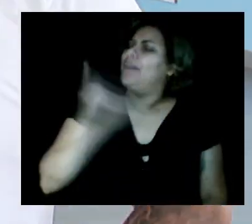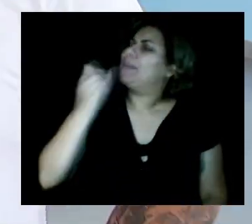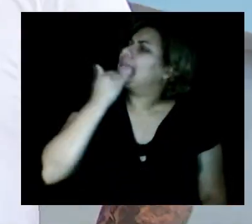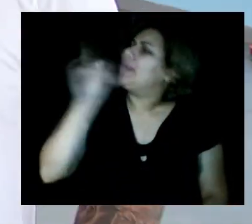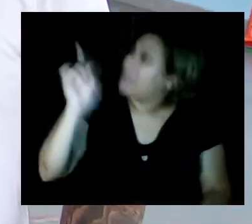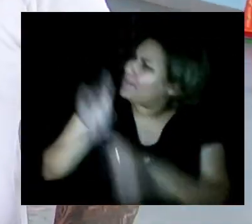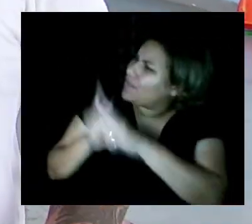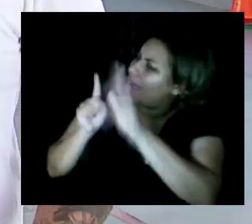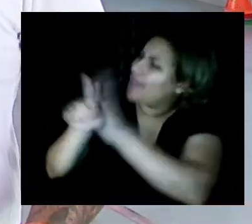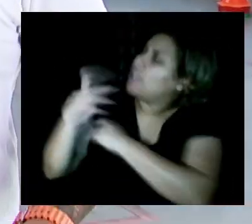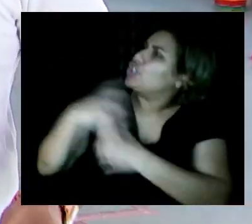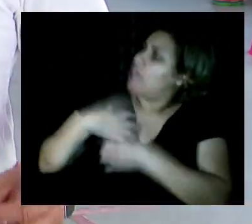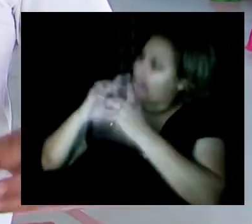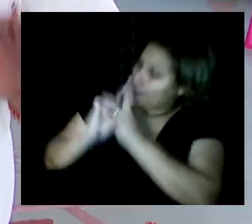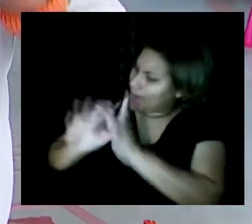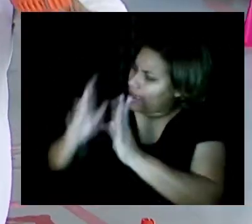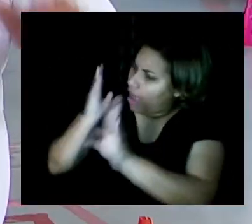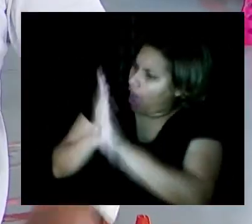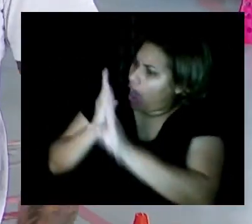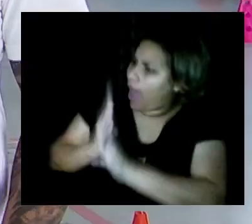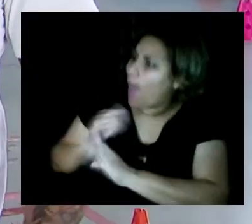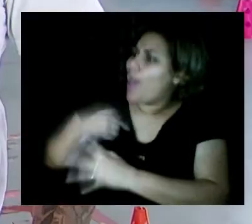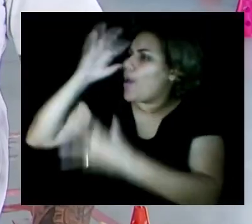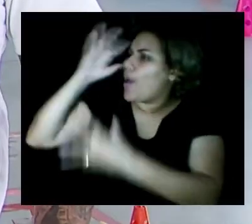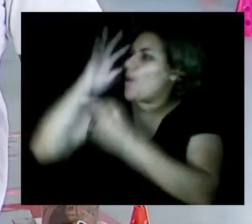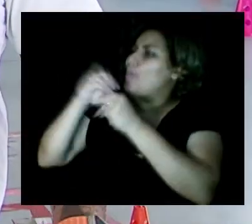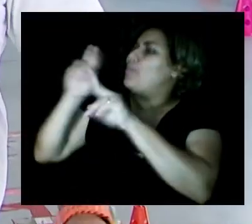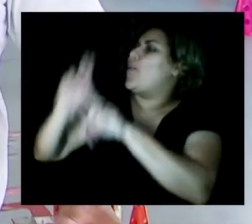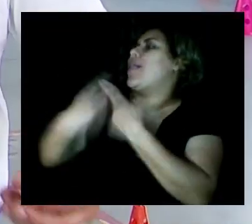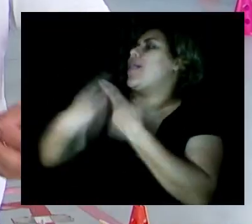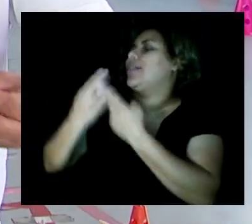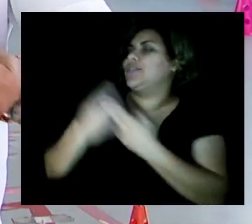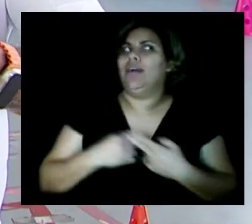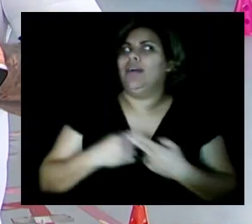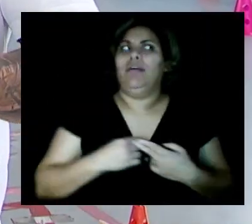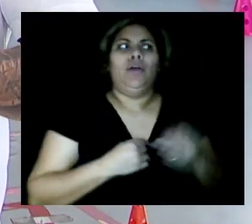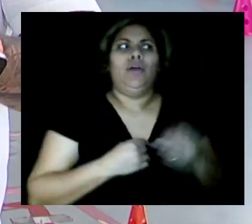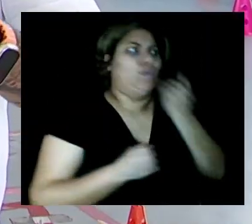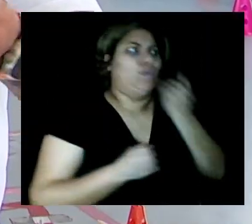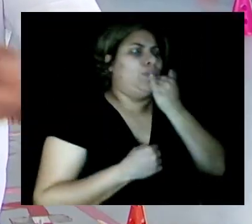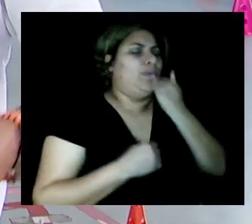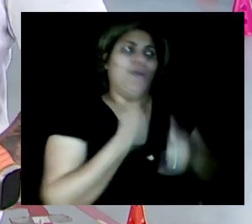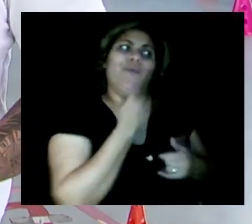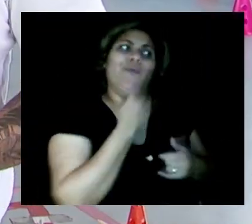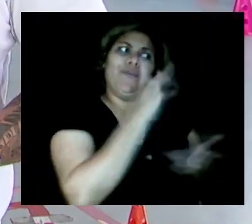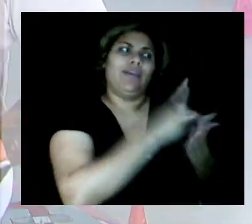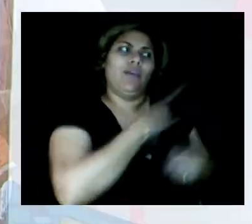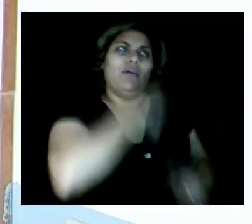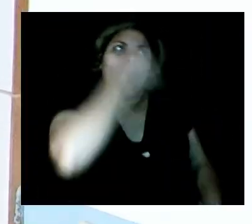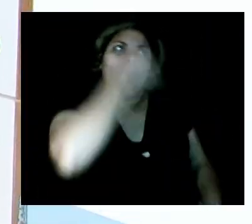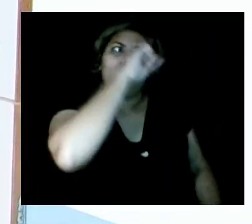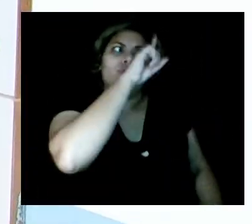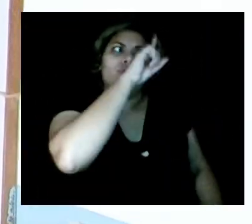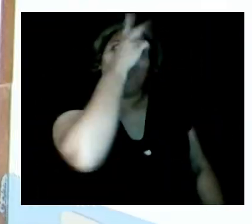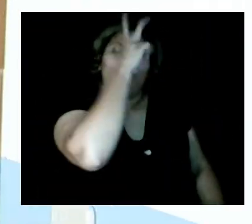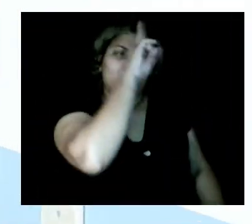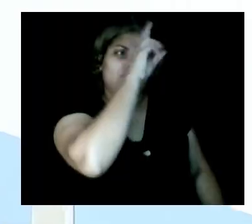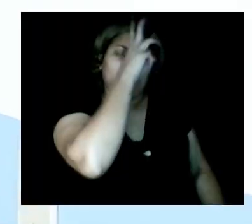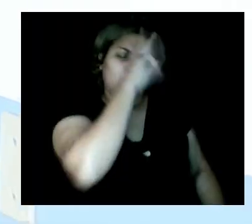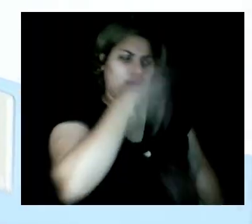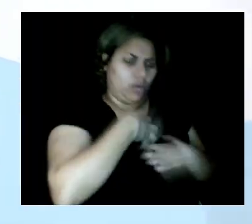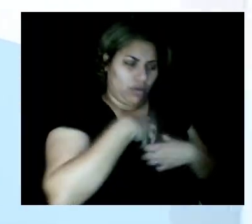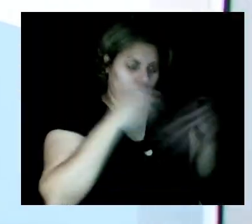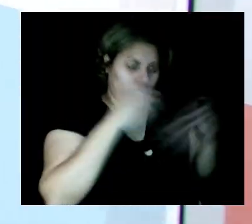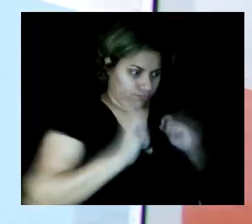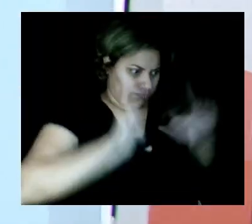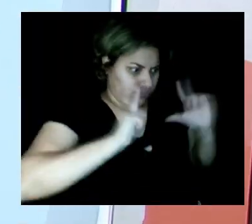coisa? Olha, assim, nos primeiros dias, assim, os 2 primeiros dias eu fiquei muito, assim, assustado, porque, assim, eu já esperava, assim, já estava trabalhando com isso, mas quando fala assim, não,